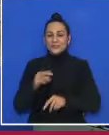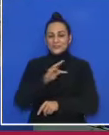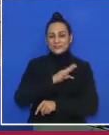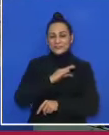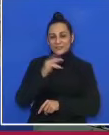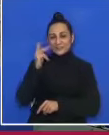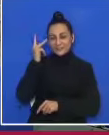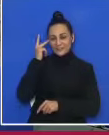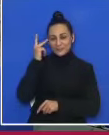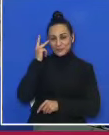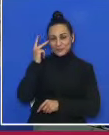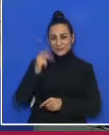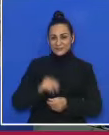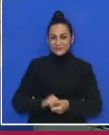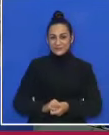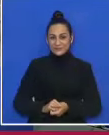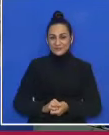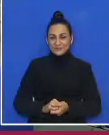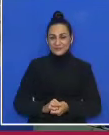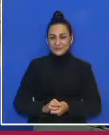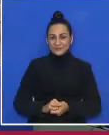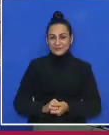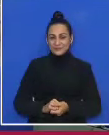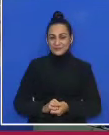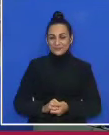Rodoviário Tietê, em São Paulo.